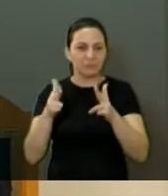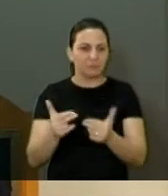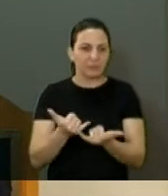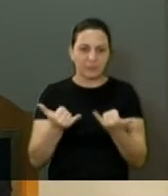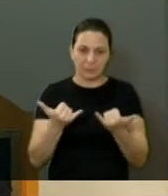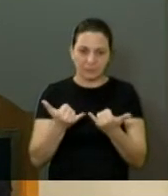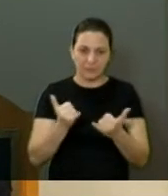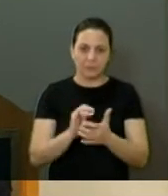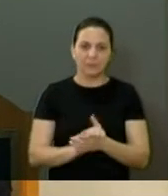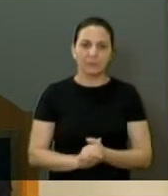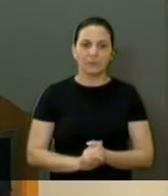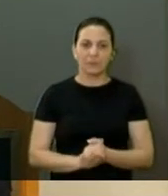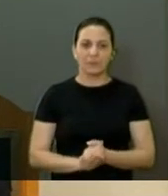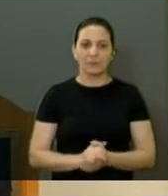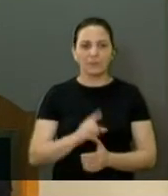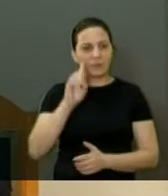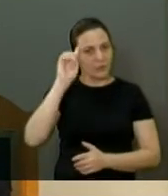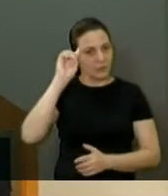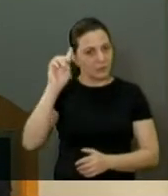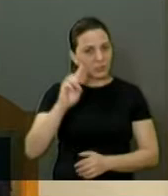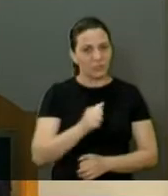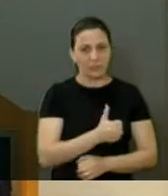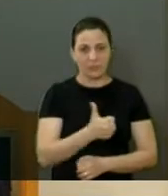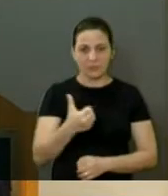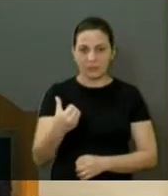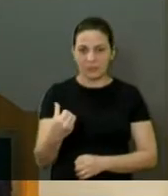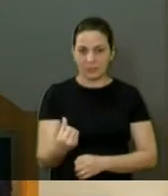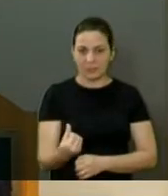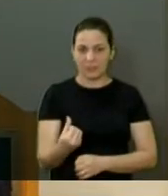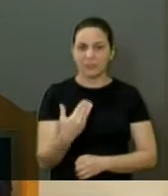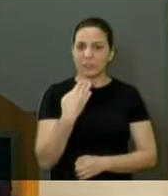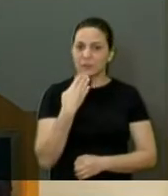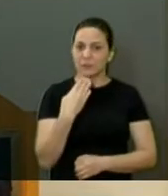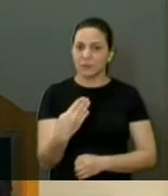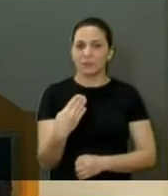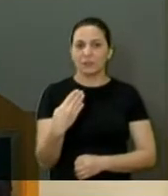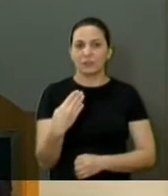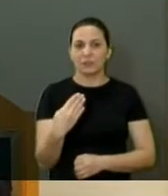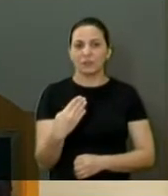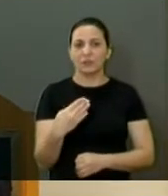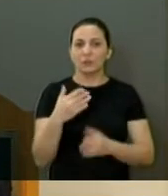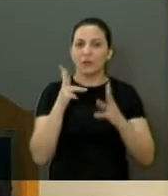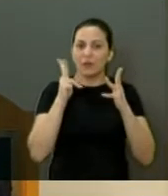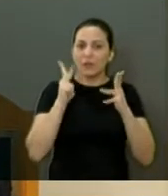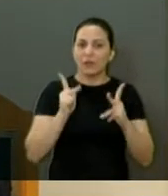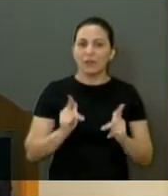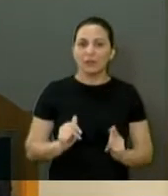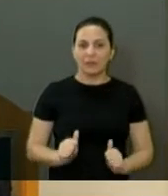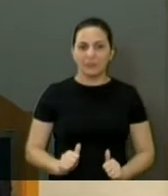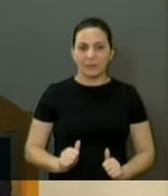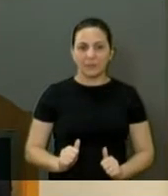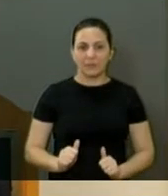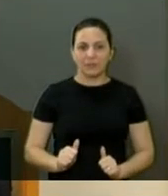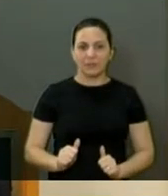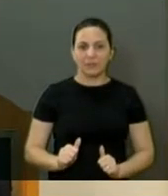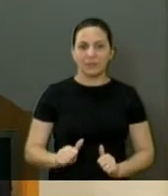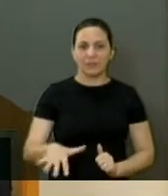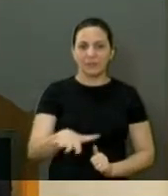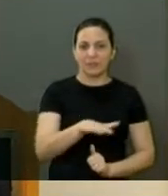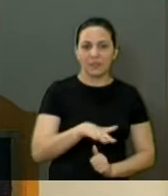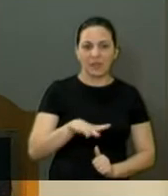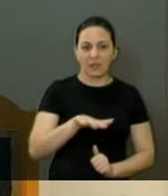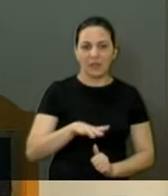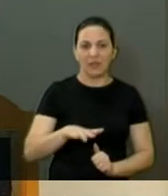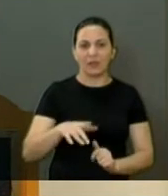e dia 16 já havia pedido a limpeza lado do campo cruzeiro do